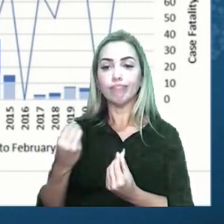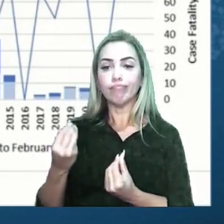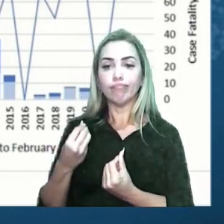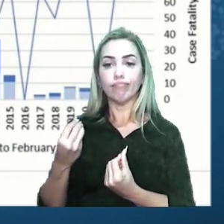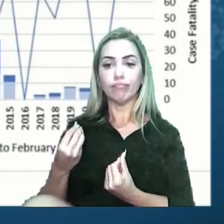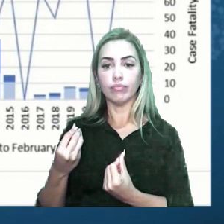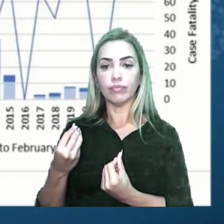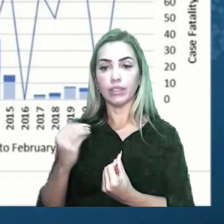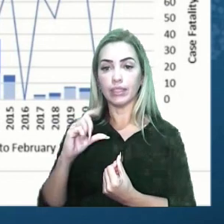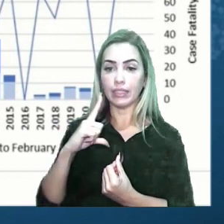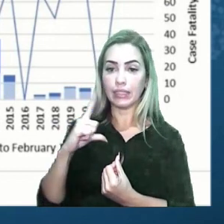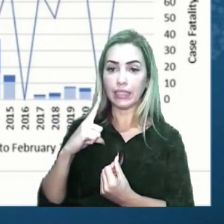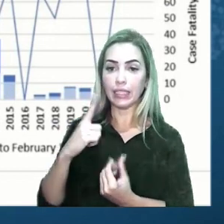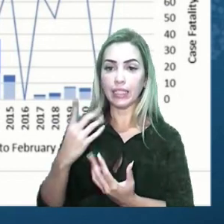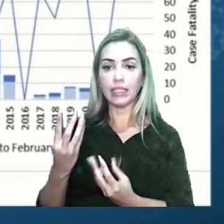carregando, ou tem